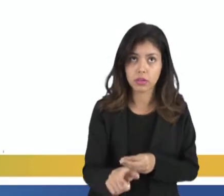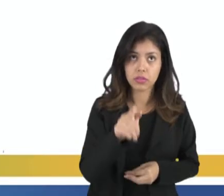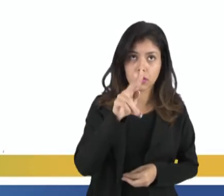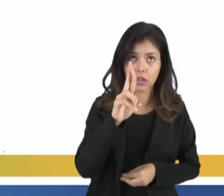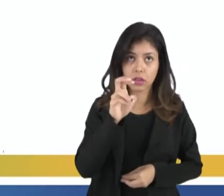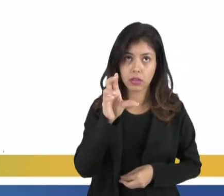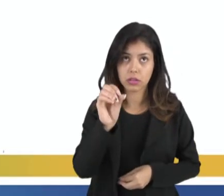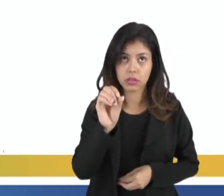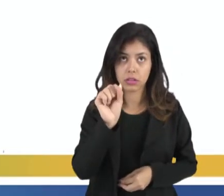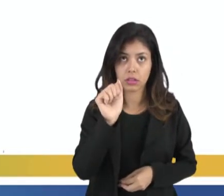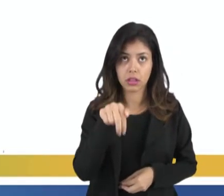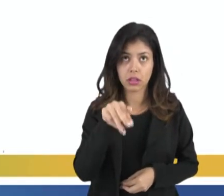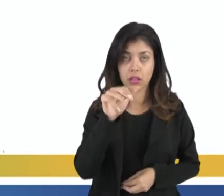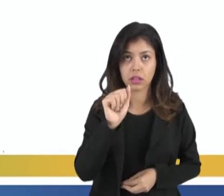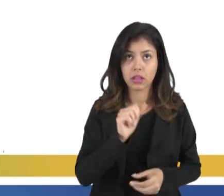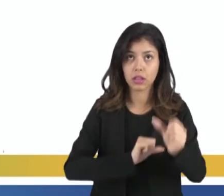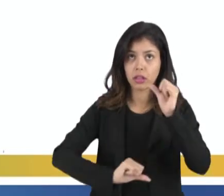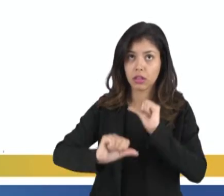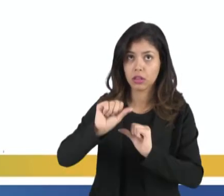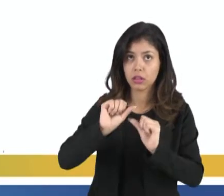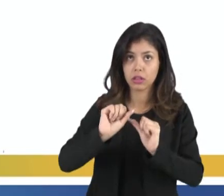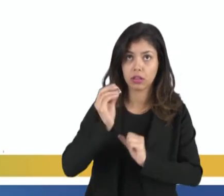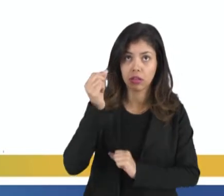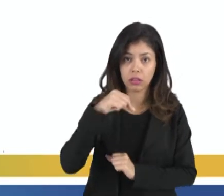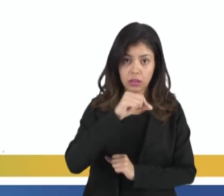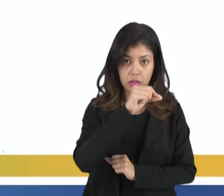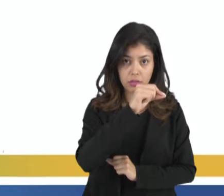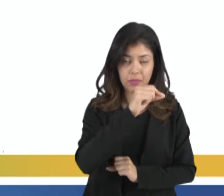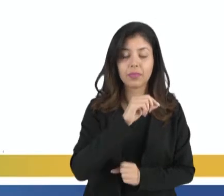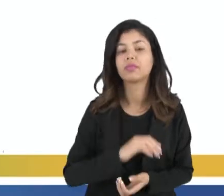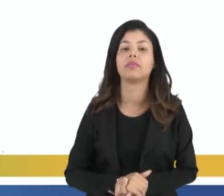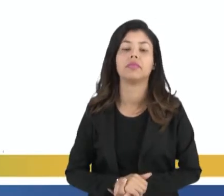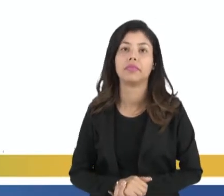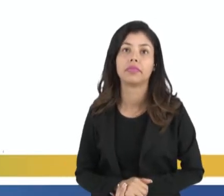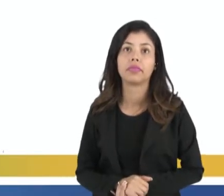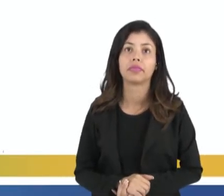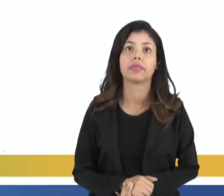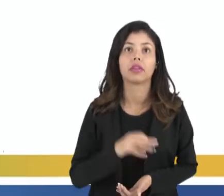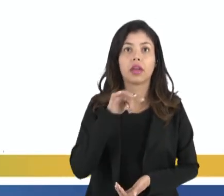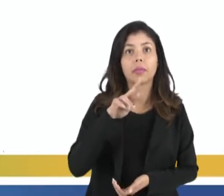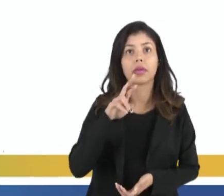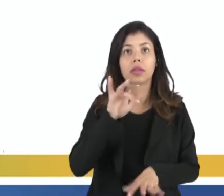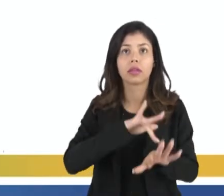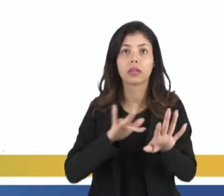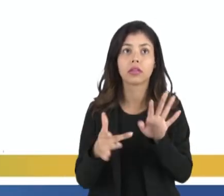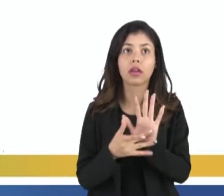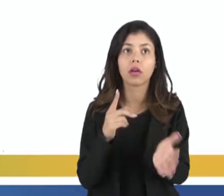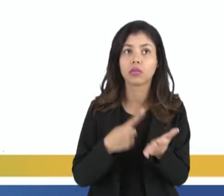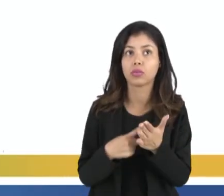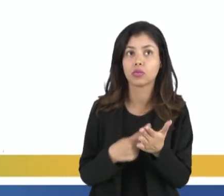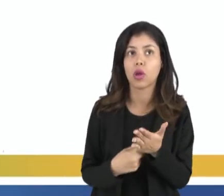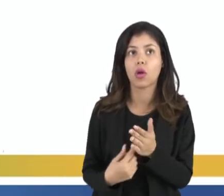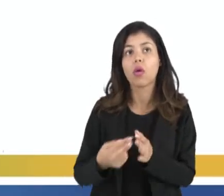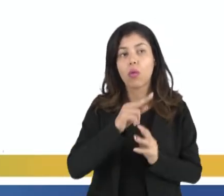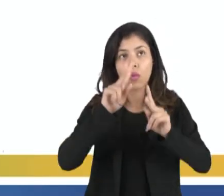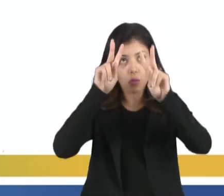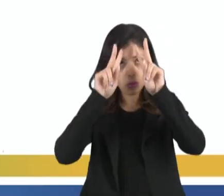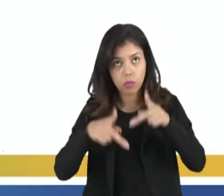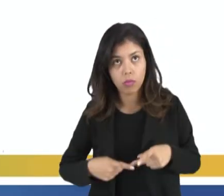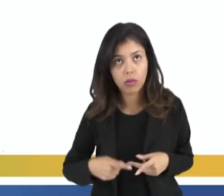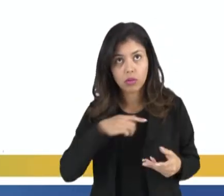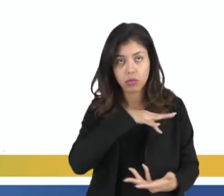o personagem Gregor Samsa transformado em um inseto, metáfora da condição humana em um mundo